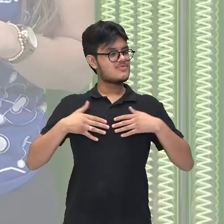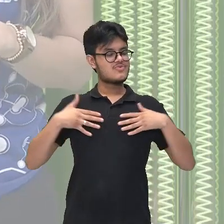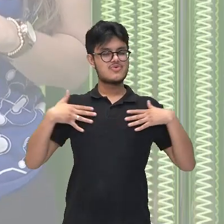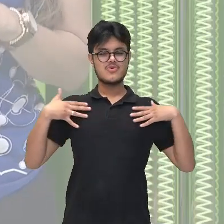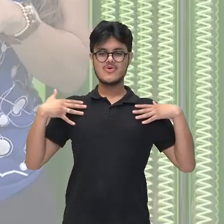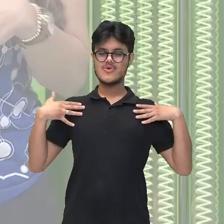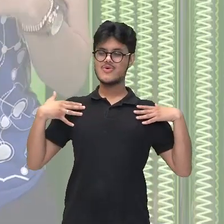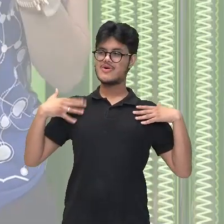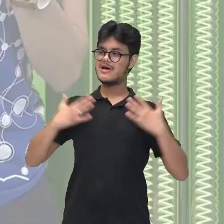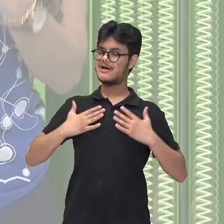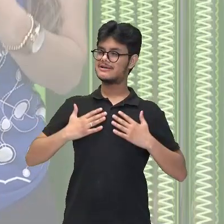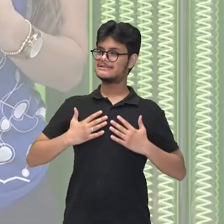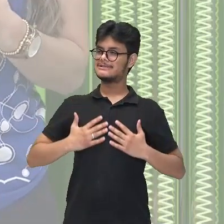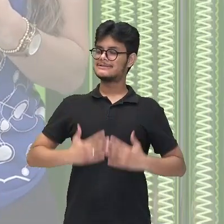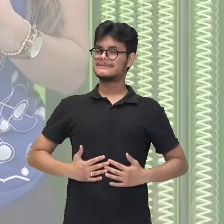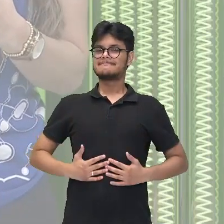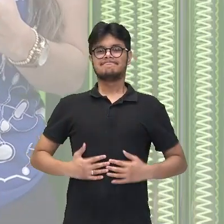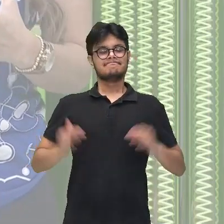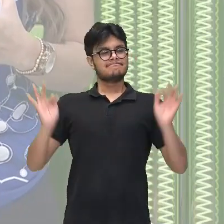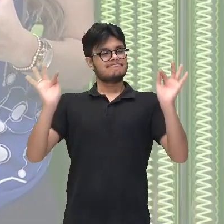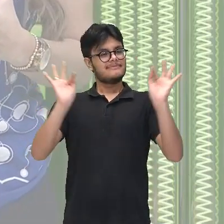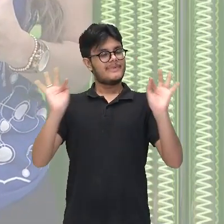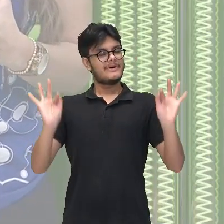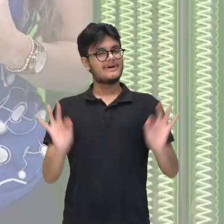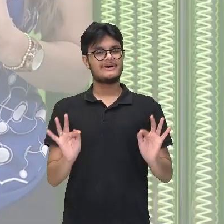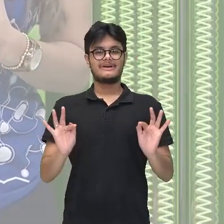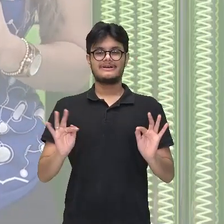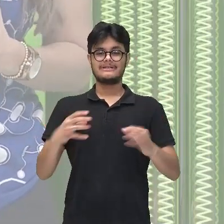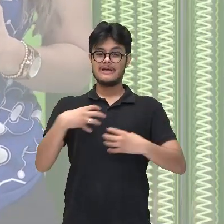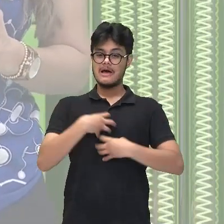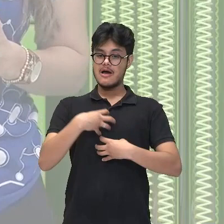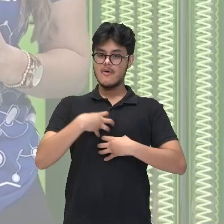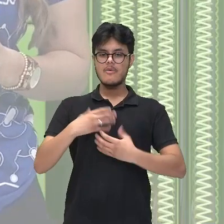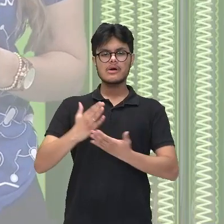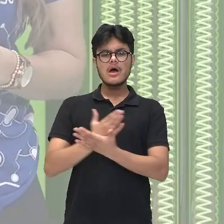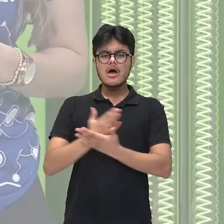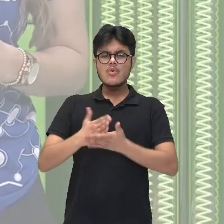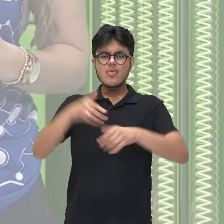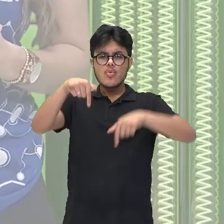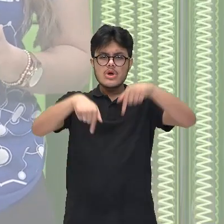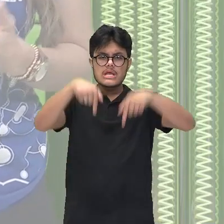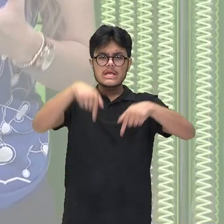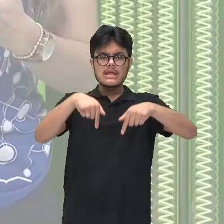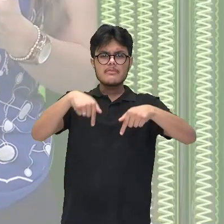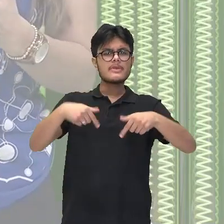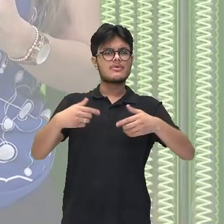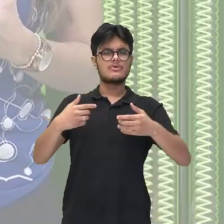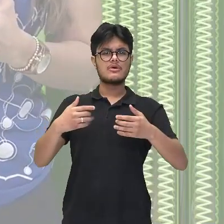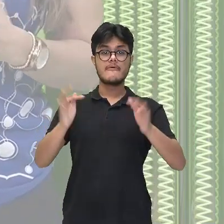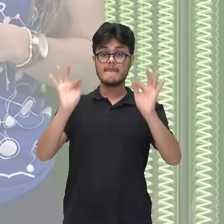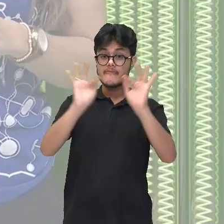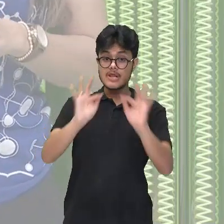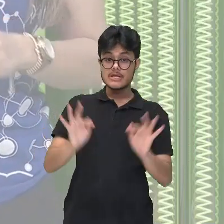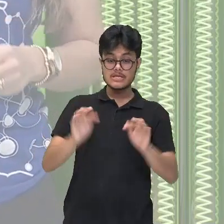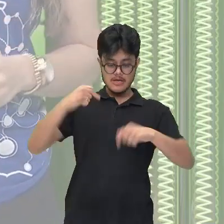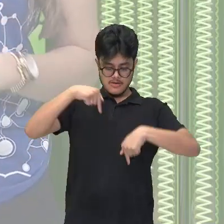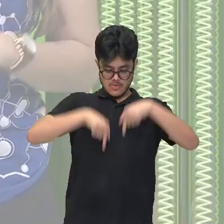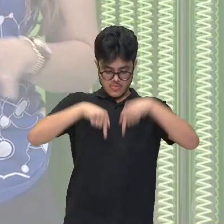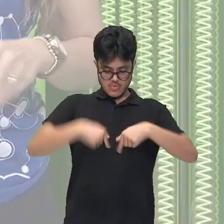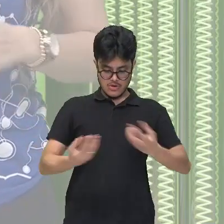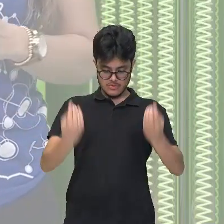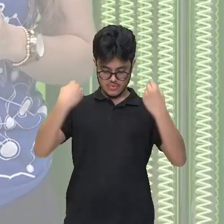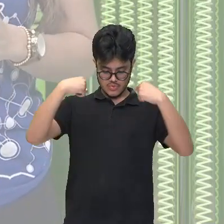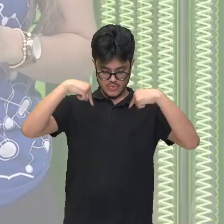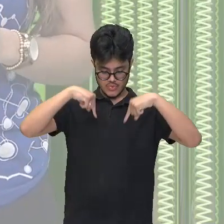deixar mais feliz com aquilo, gera hormônios da felicidade no nosso organismo e esses hormônios, eles atuam